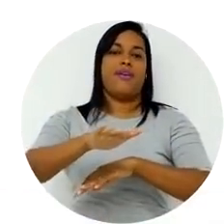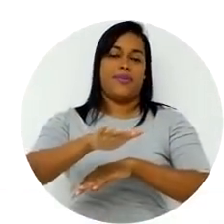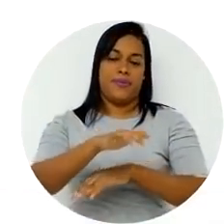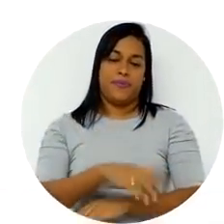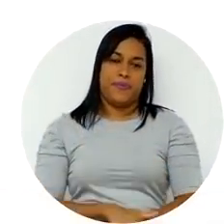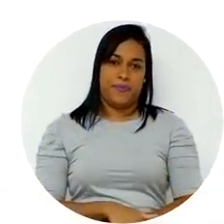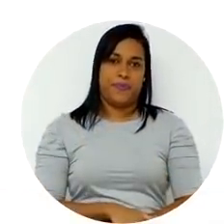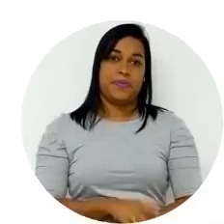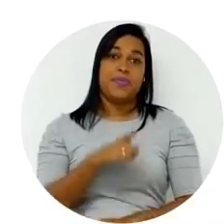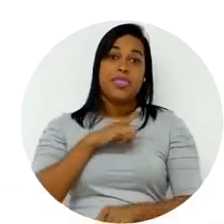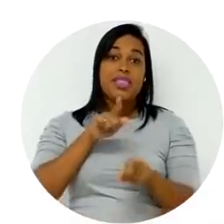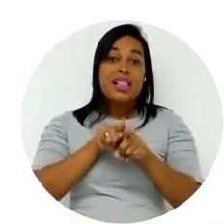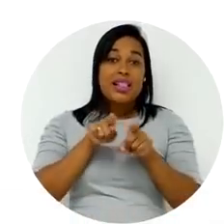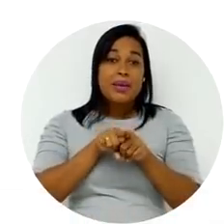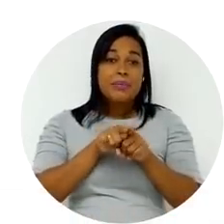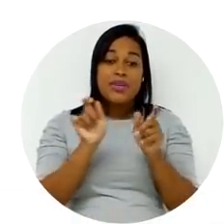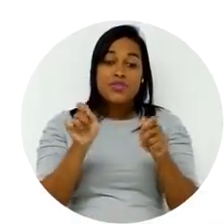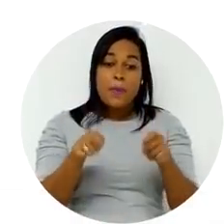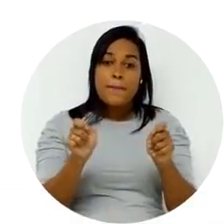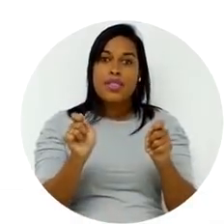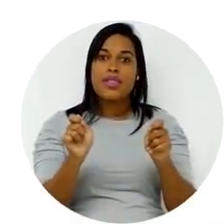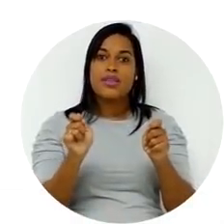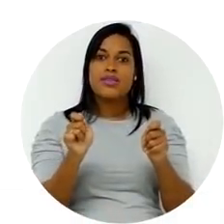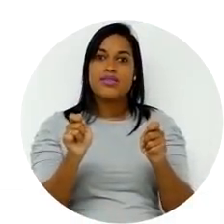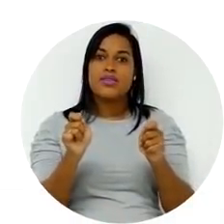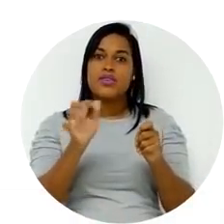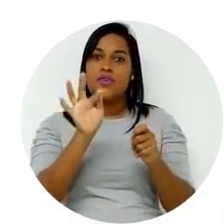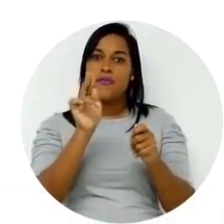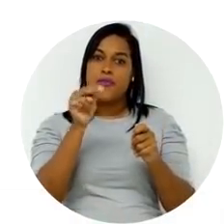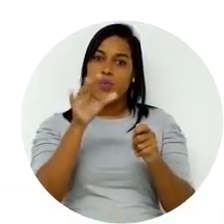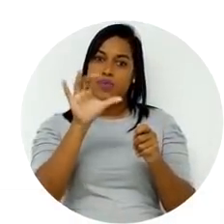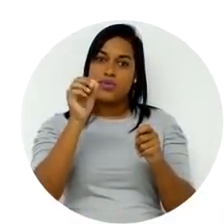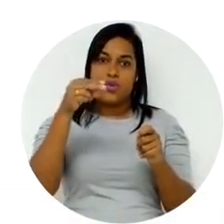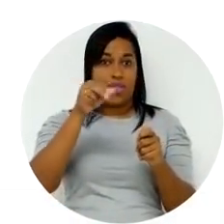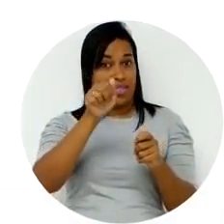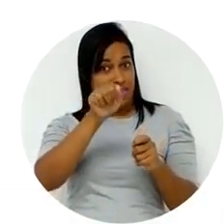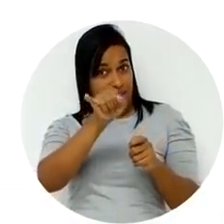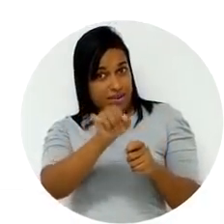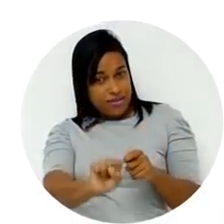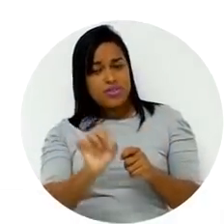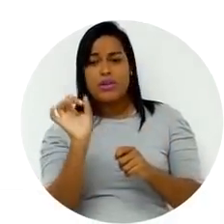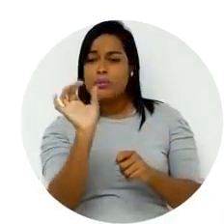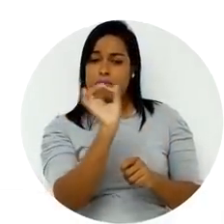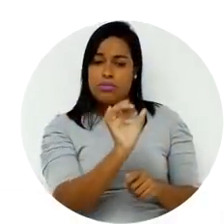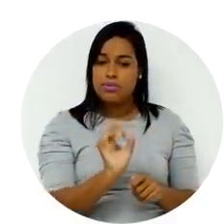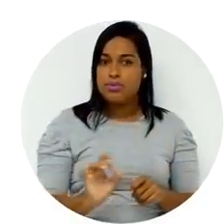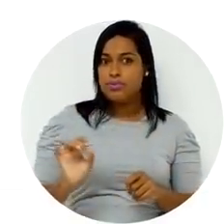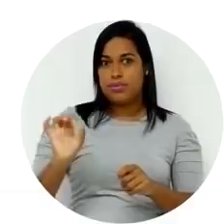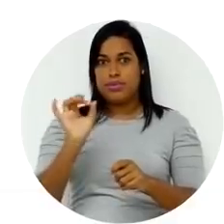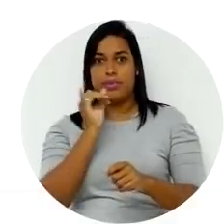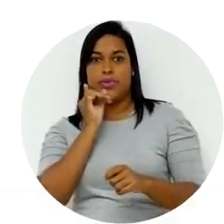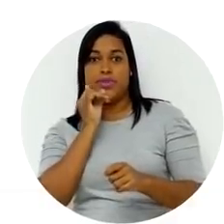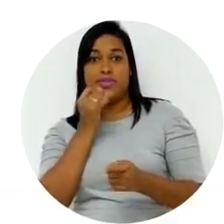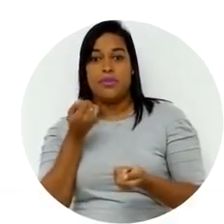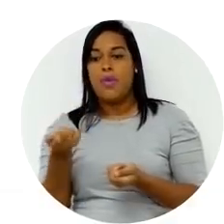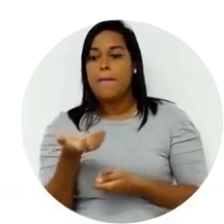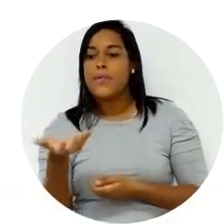Há também as competências funcionais de cada unidade. Por exemplo, na área de